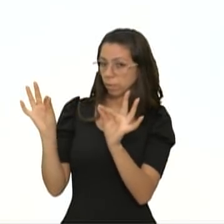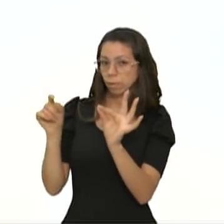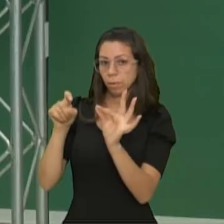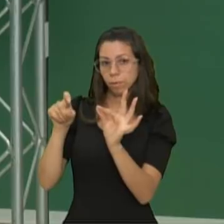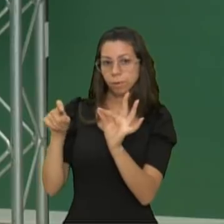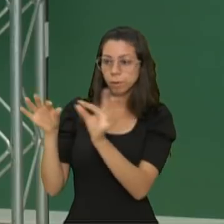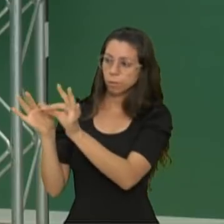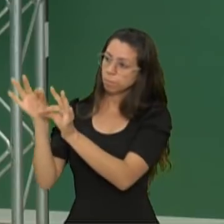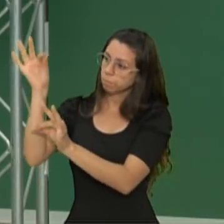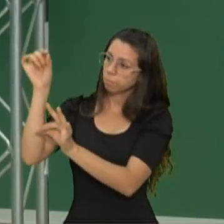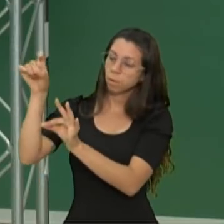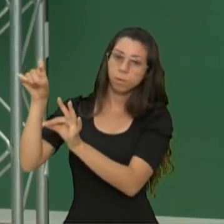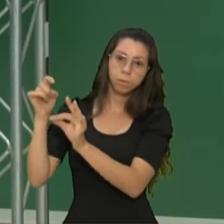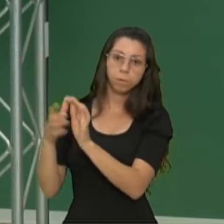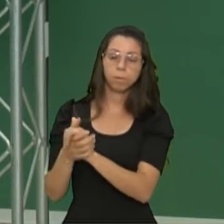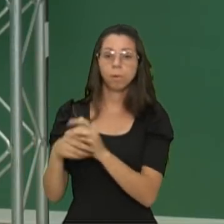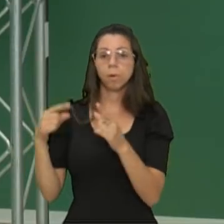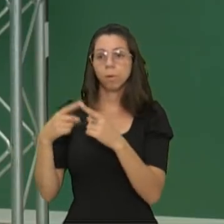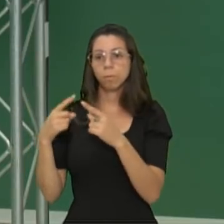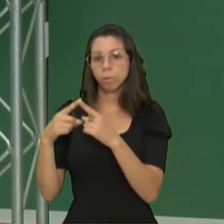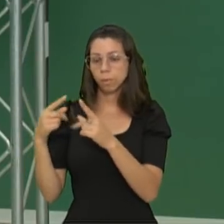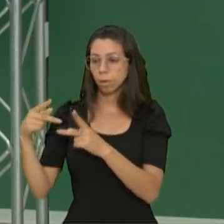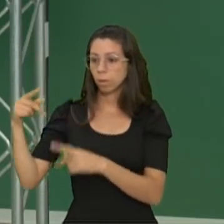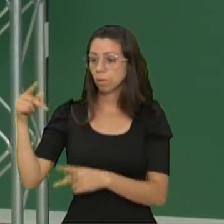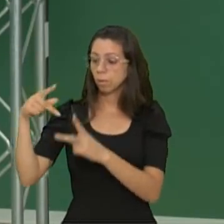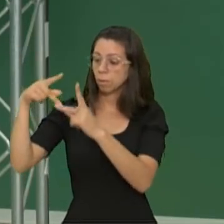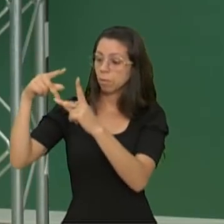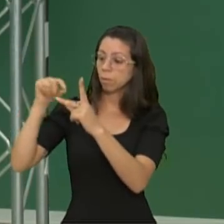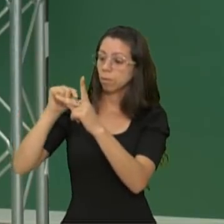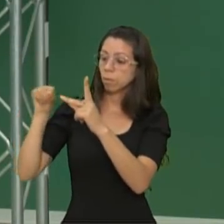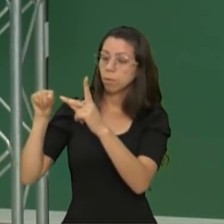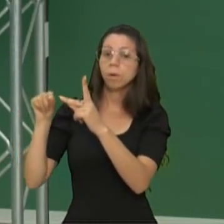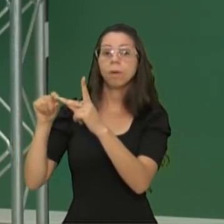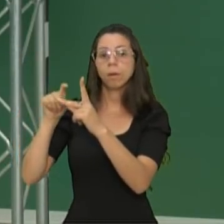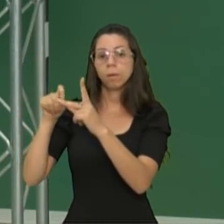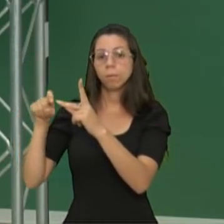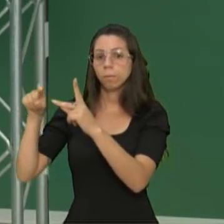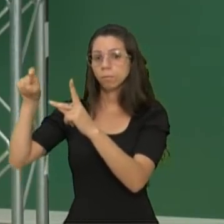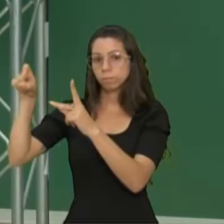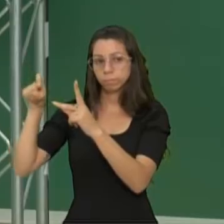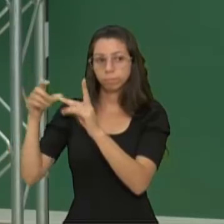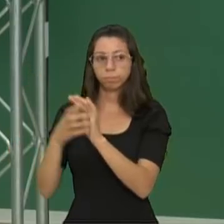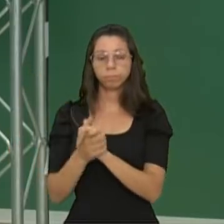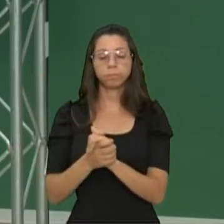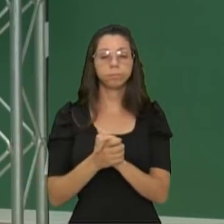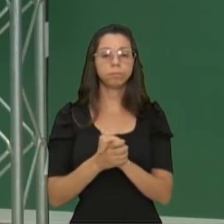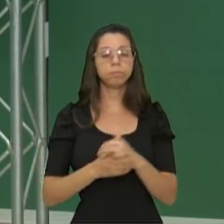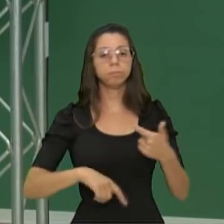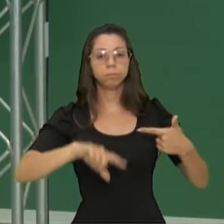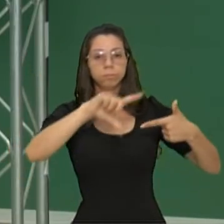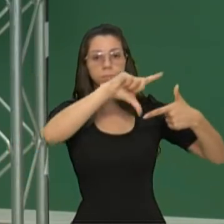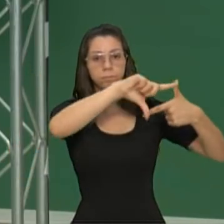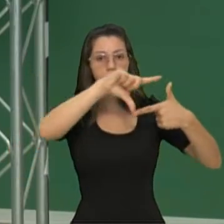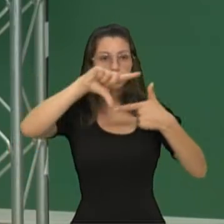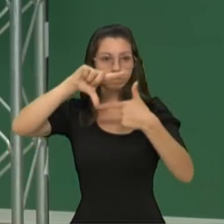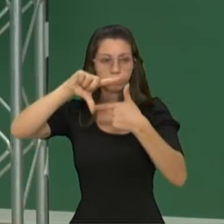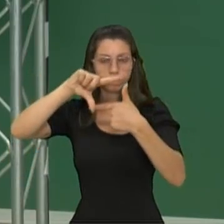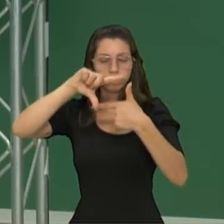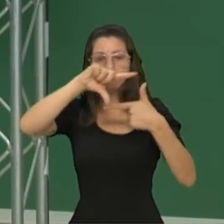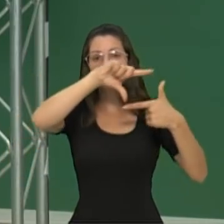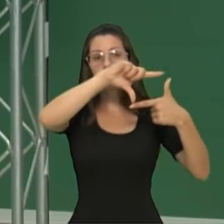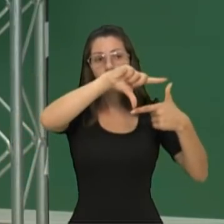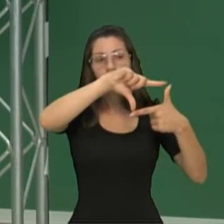aqui, porque o quadrado tem os dois lados com a mesma medida. O comprimento do retângulo é x